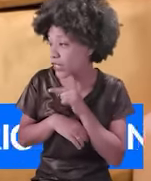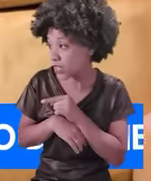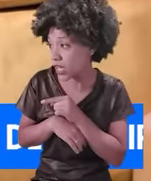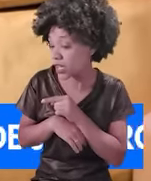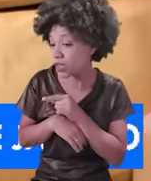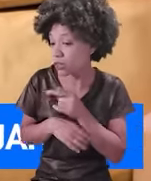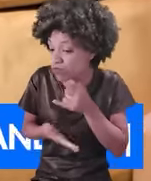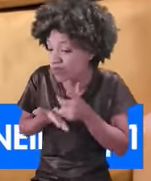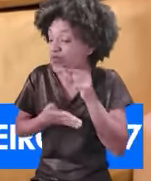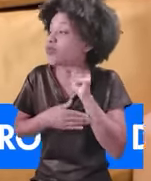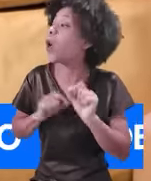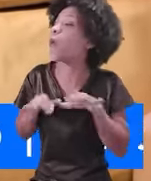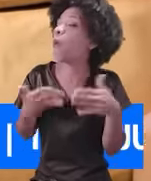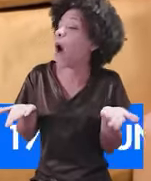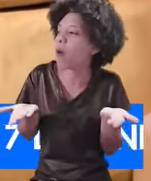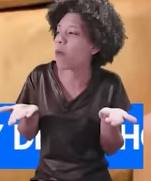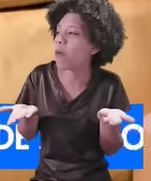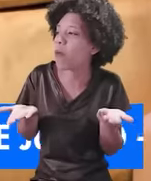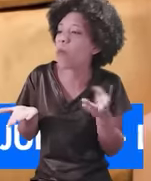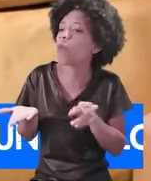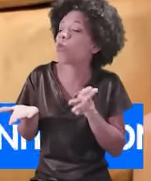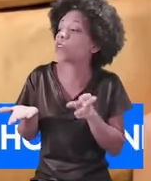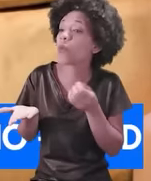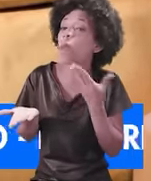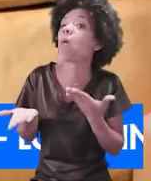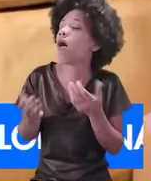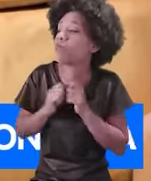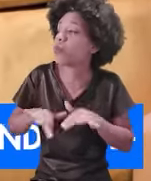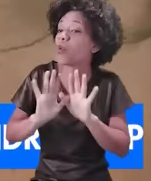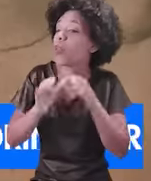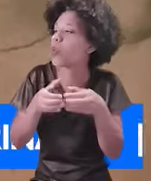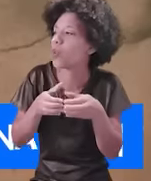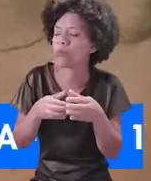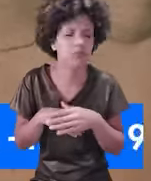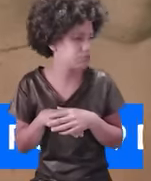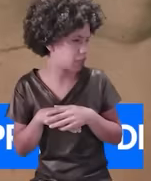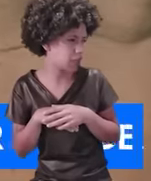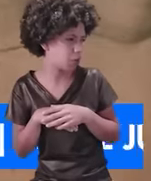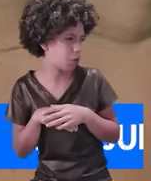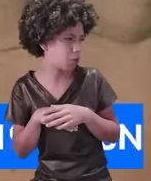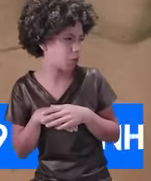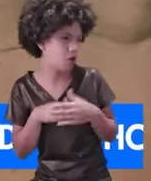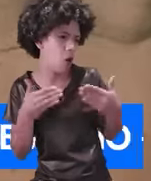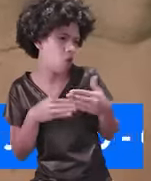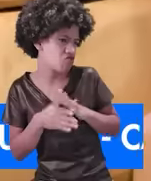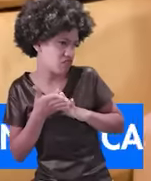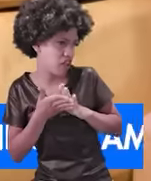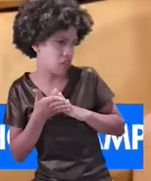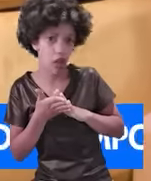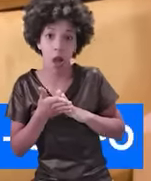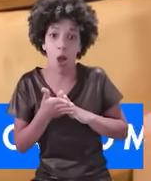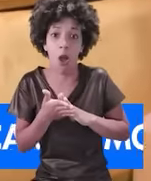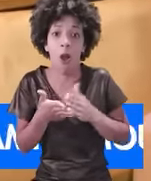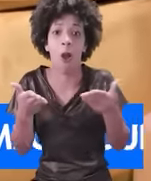droga Qual que você tá usando assim ó em pó tá bombando na tua turminha hoje em dia mais nada